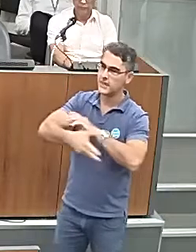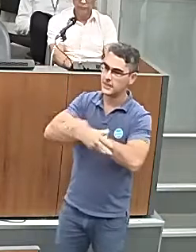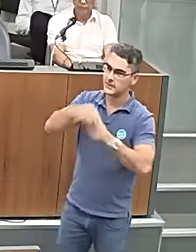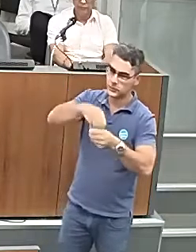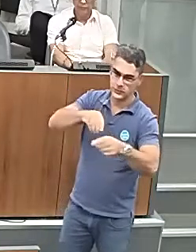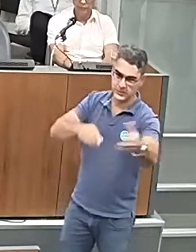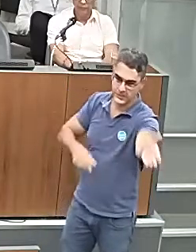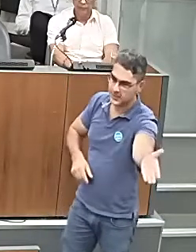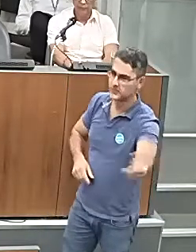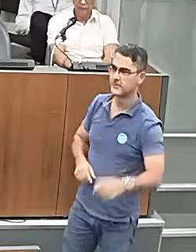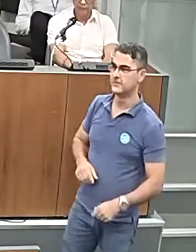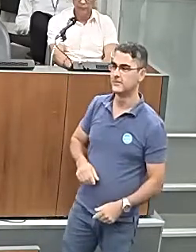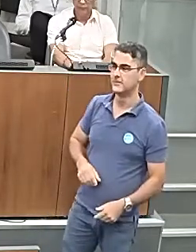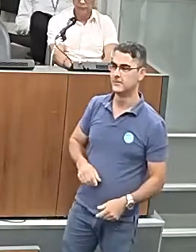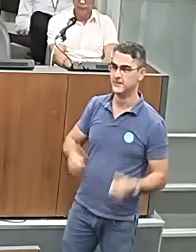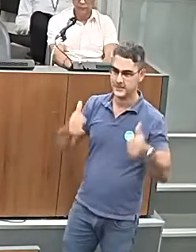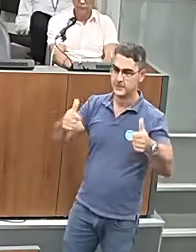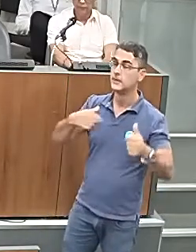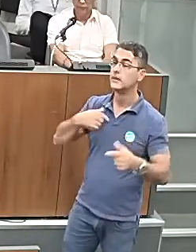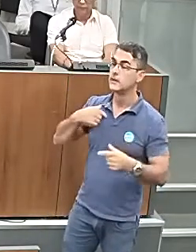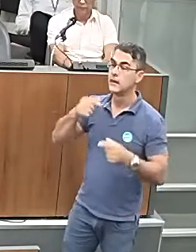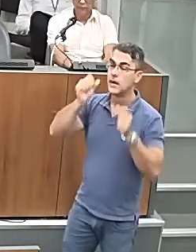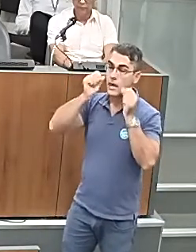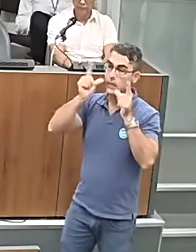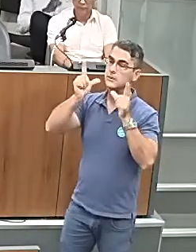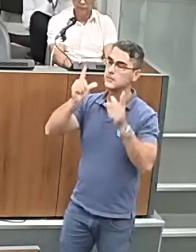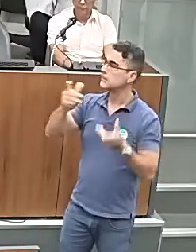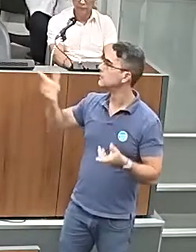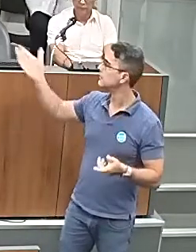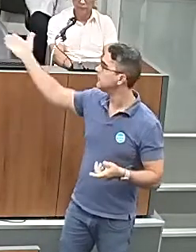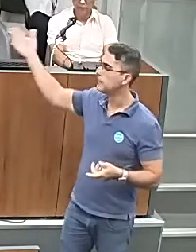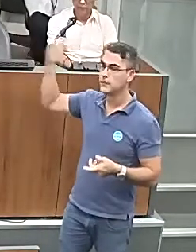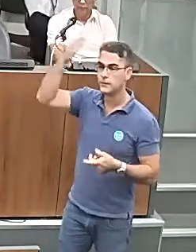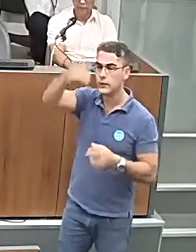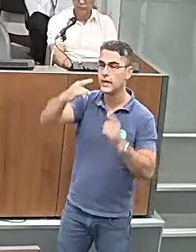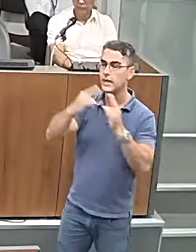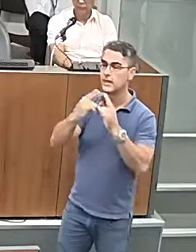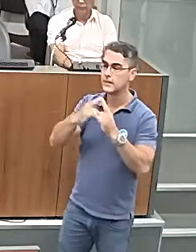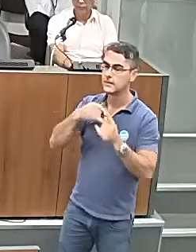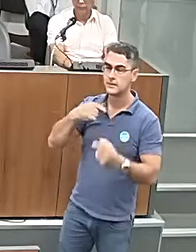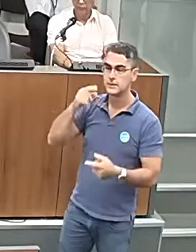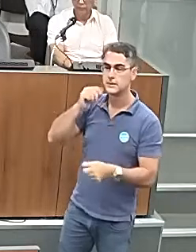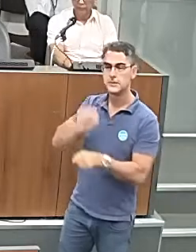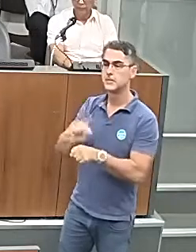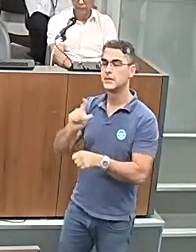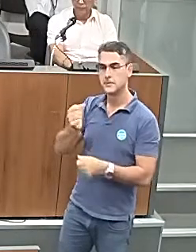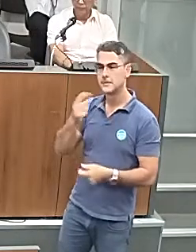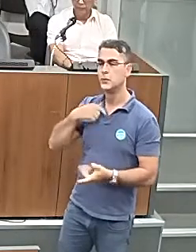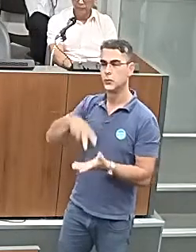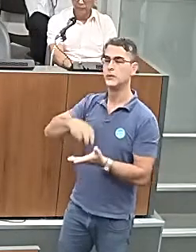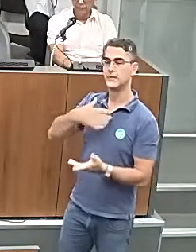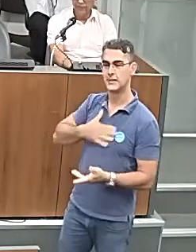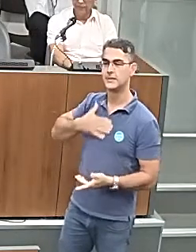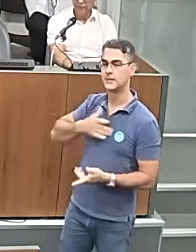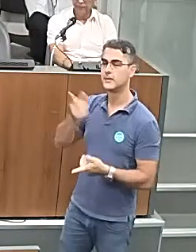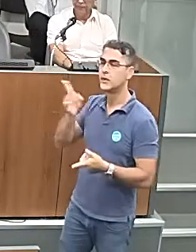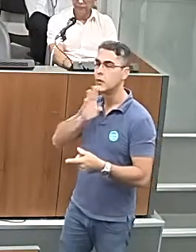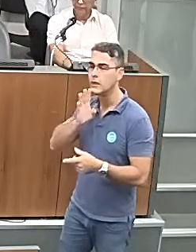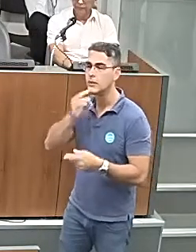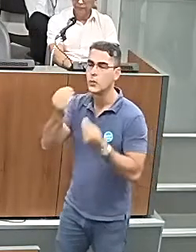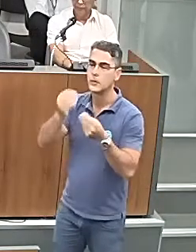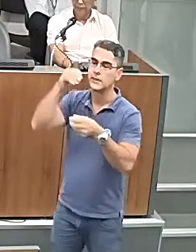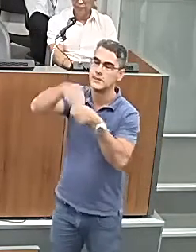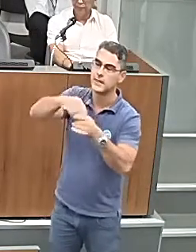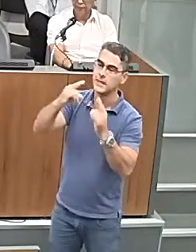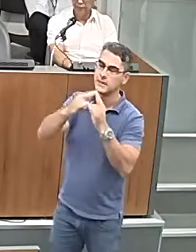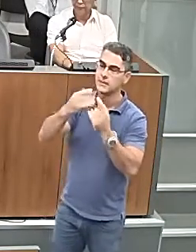coordenador do curso de Libras e na área educacional da associação, que está aqui presente. Fiquei muito surpreso em saber